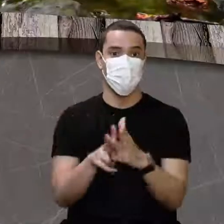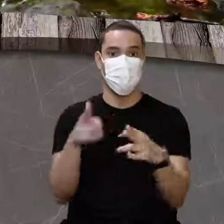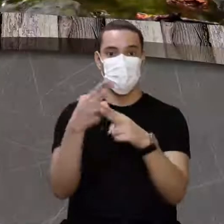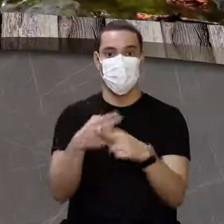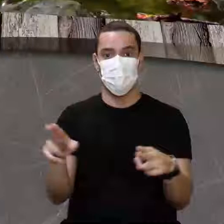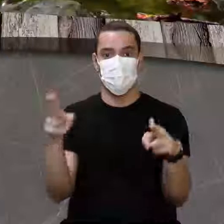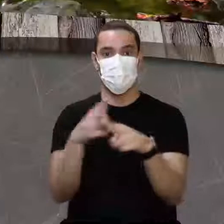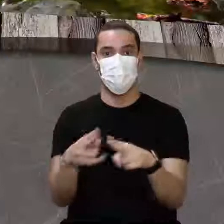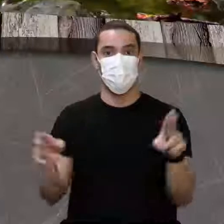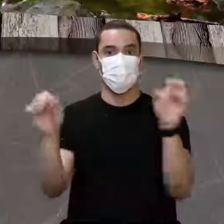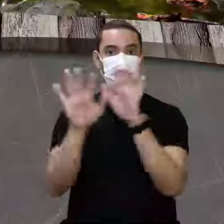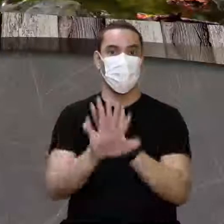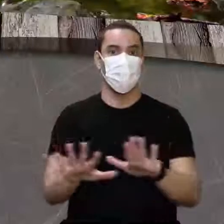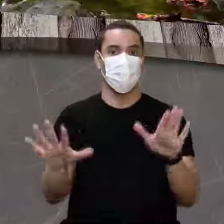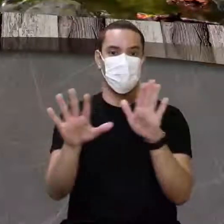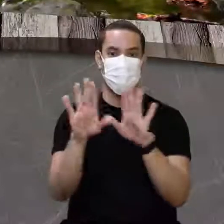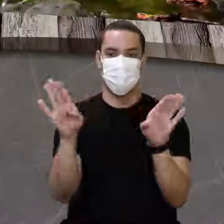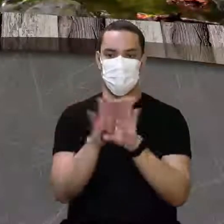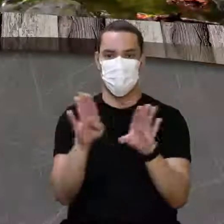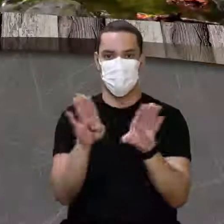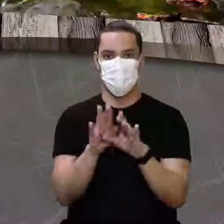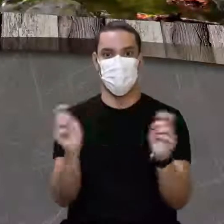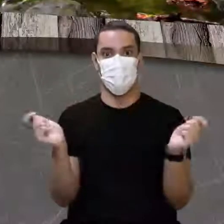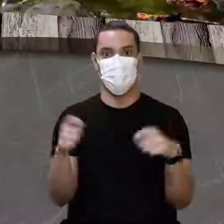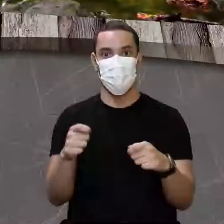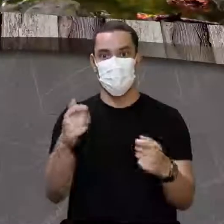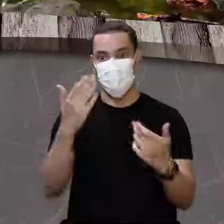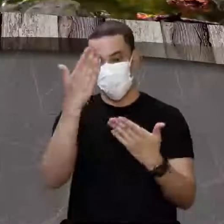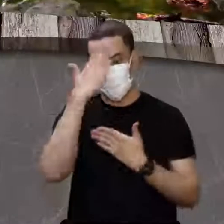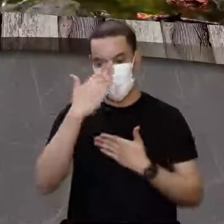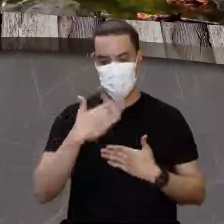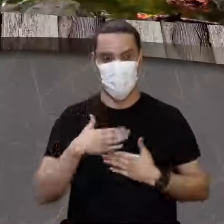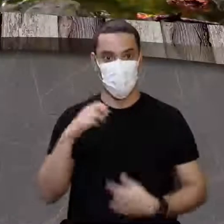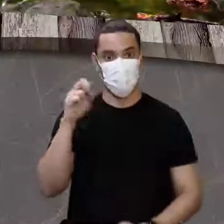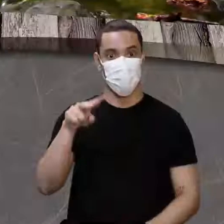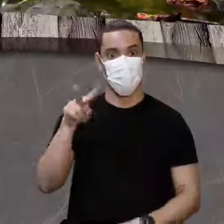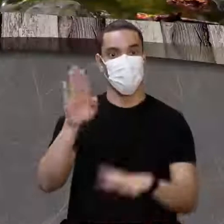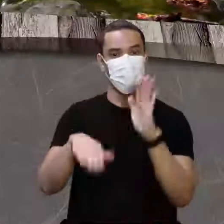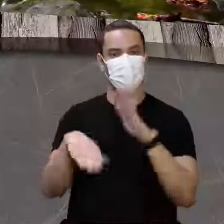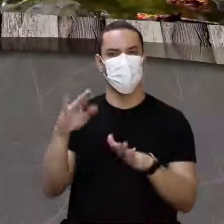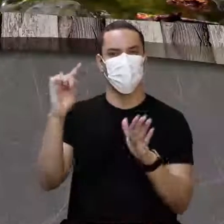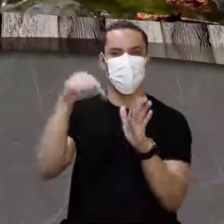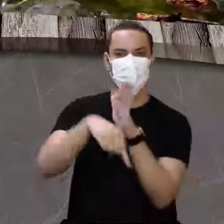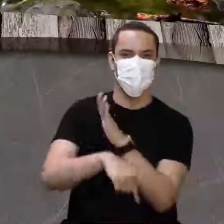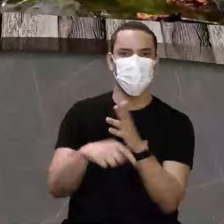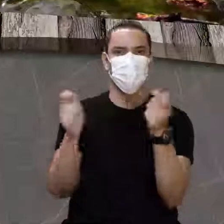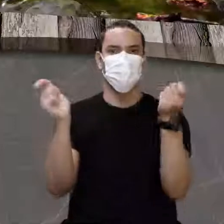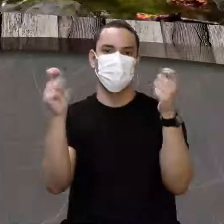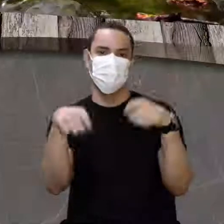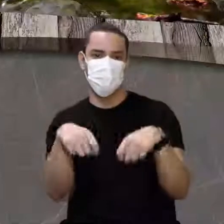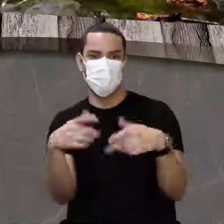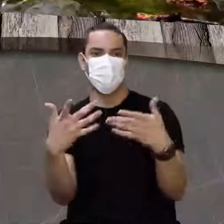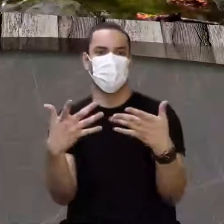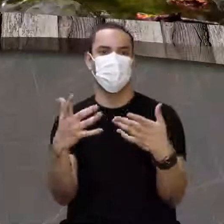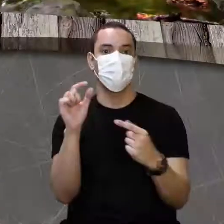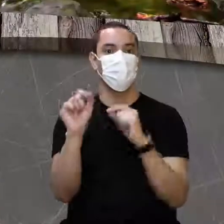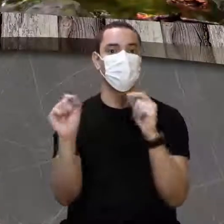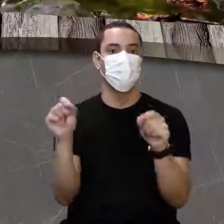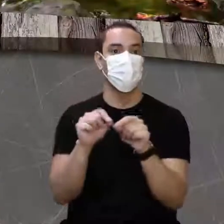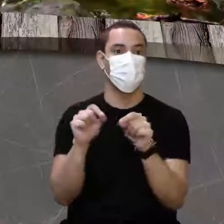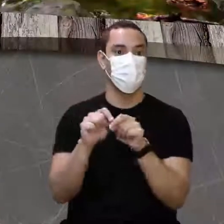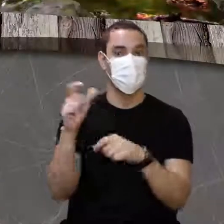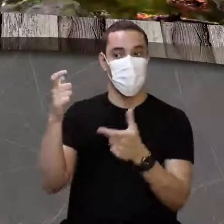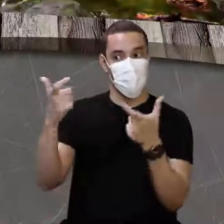você perder como é que está ou ver o comprimento do corpo deles todo. Depende da profundidade, depende do potencial dele, o que ele está fazendo ali naquele